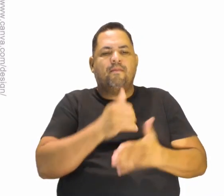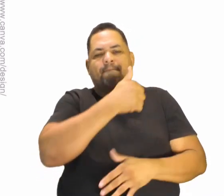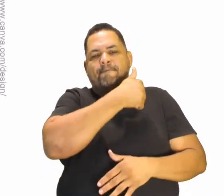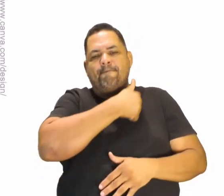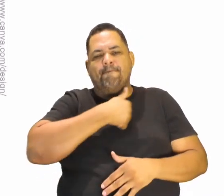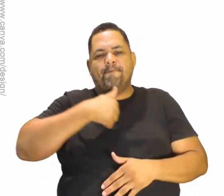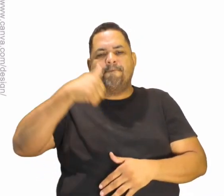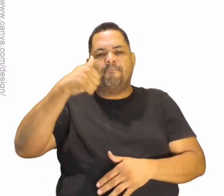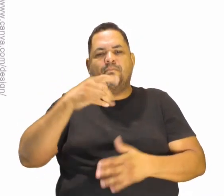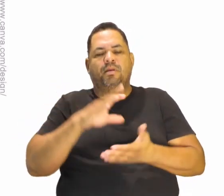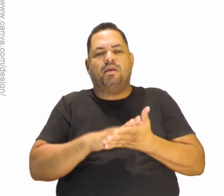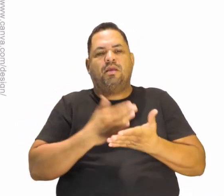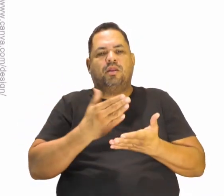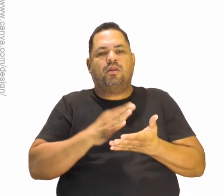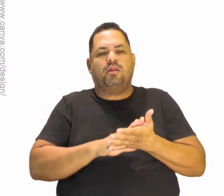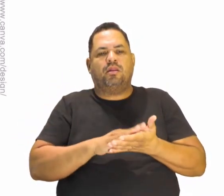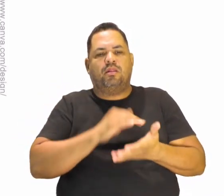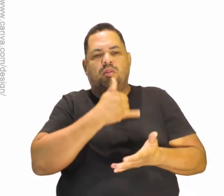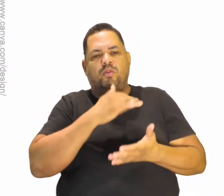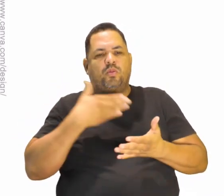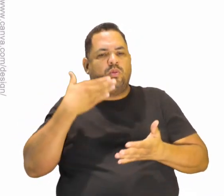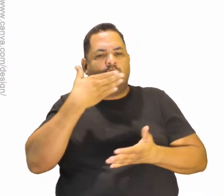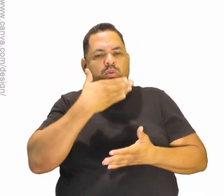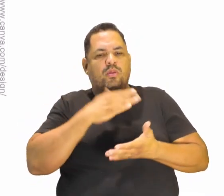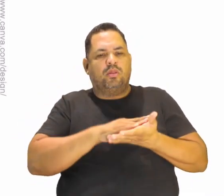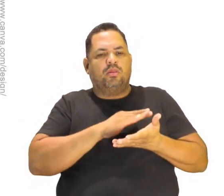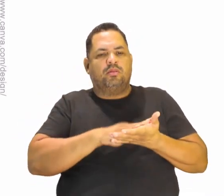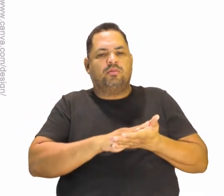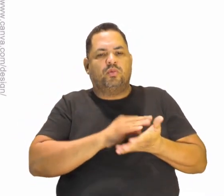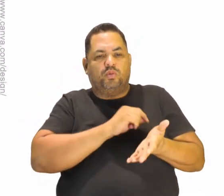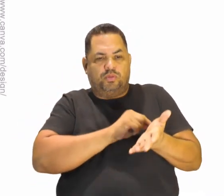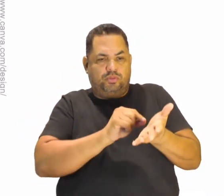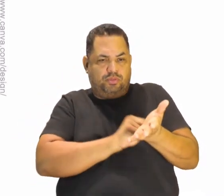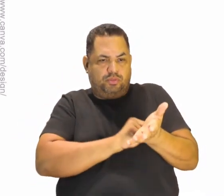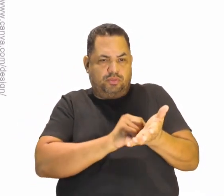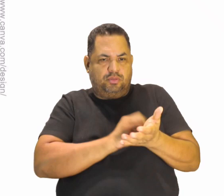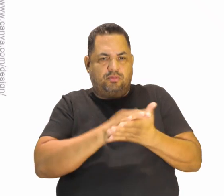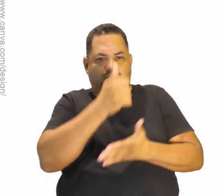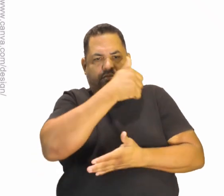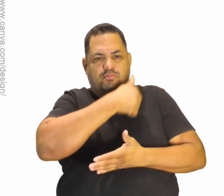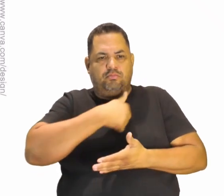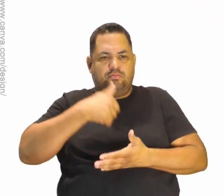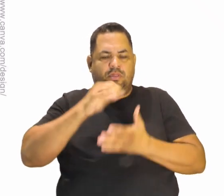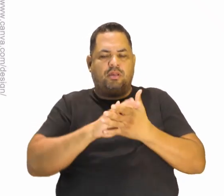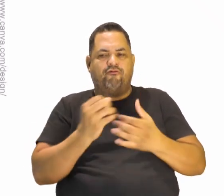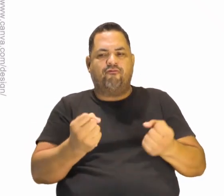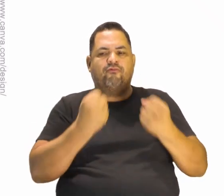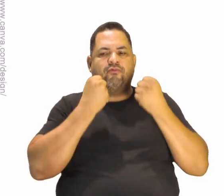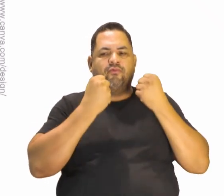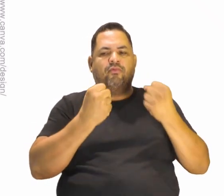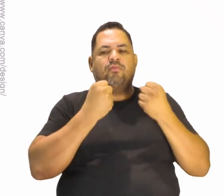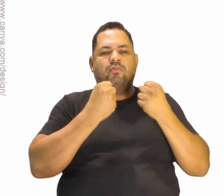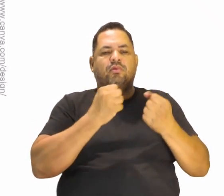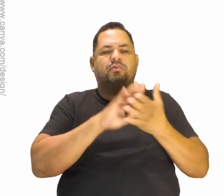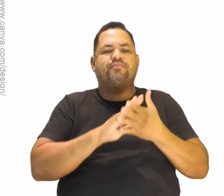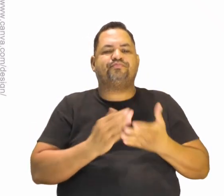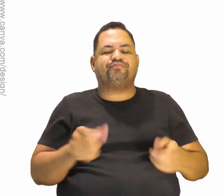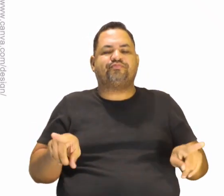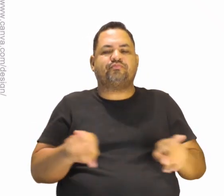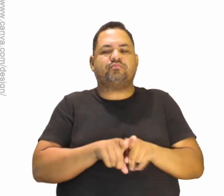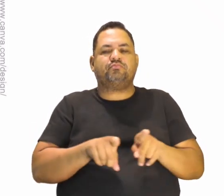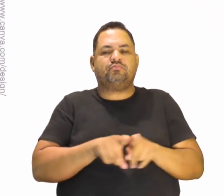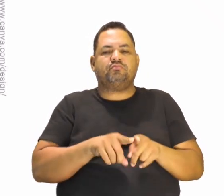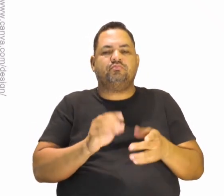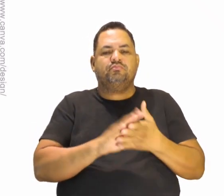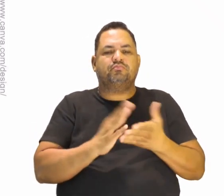no sangue, a melhora da aptidão aeróbica, melhora da força muscular. Também podemos ter como